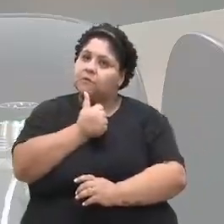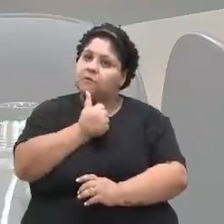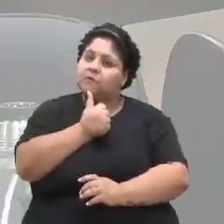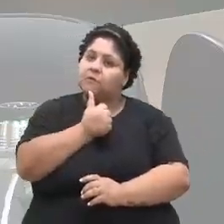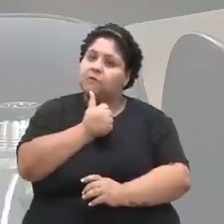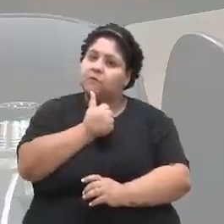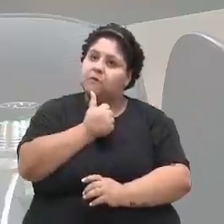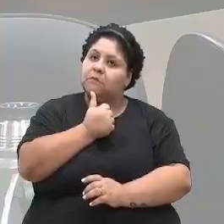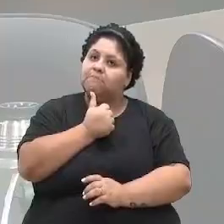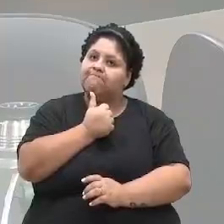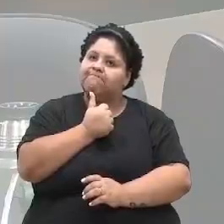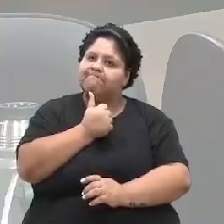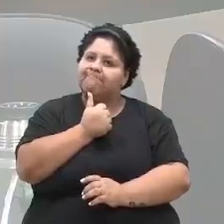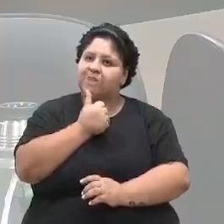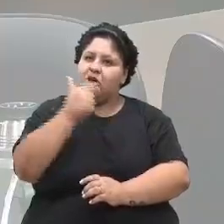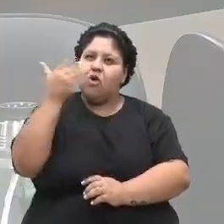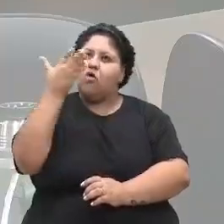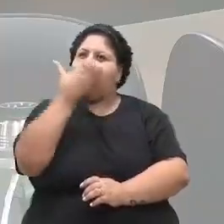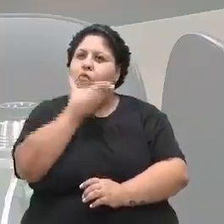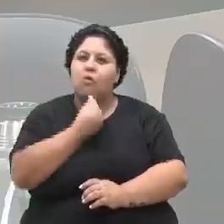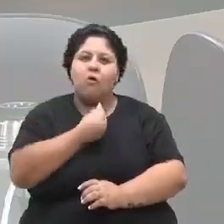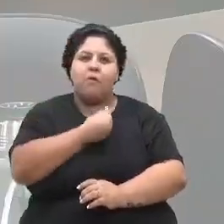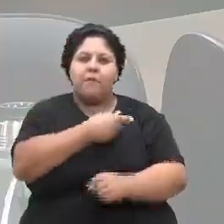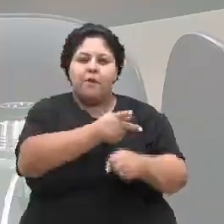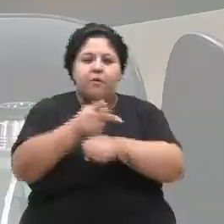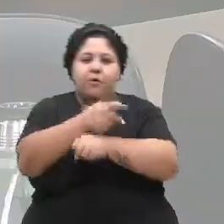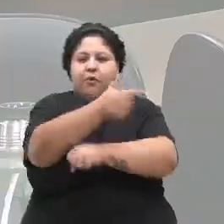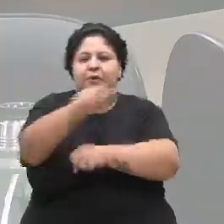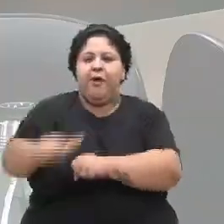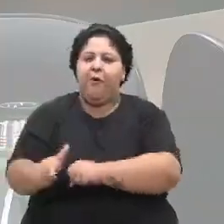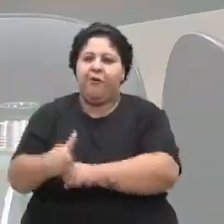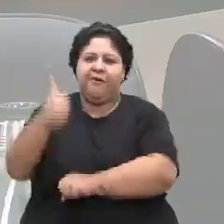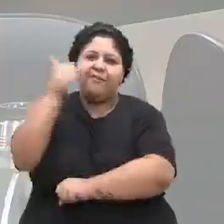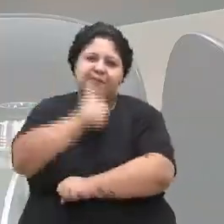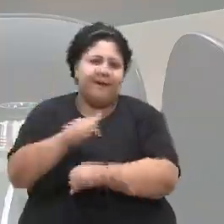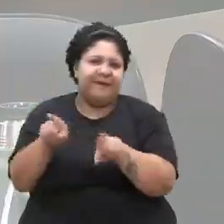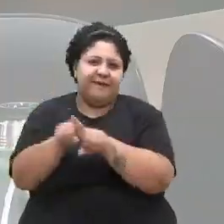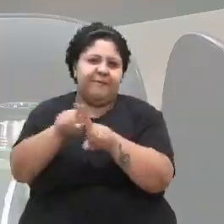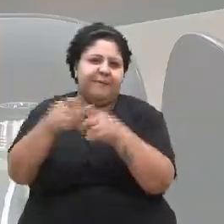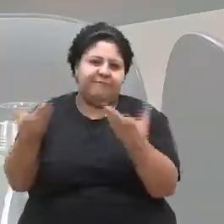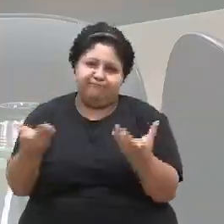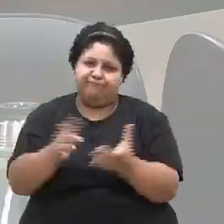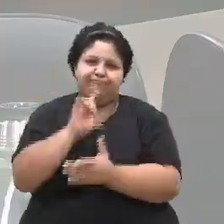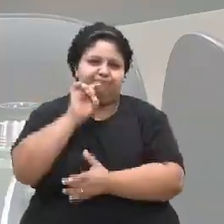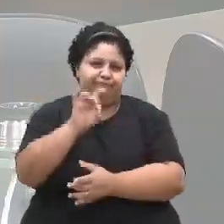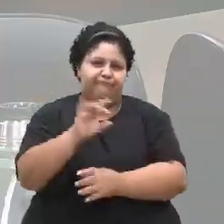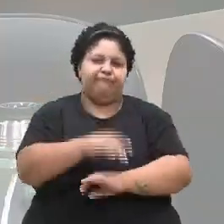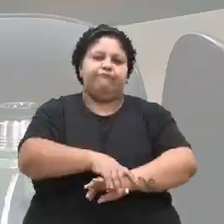perfumadinha, porque a minha vai tirar leite das vacas. Não vou nem entrar ali. Era isso.